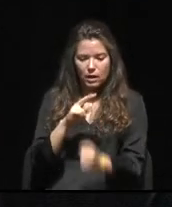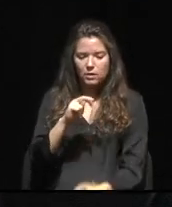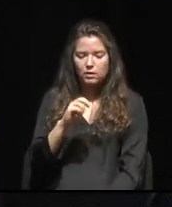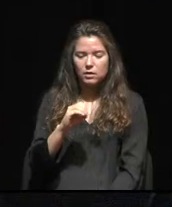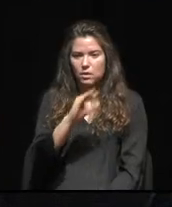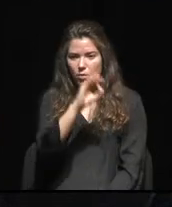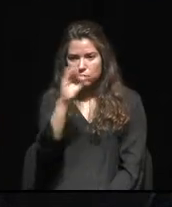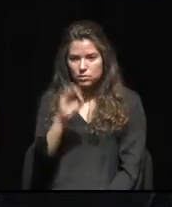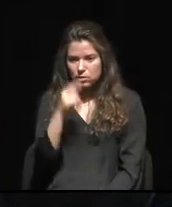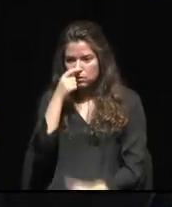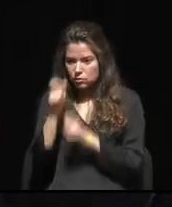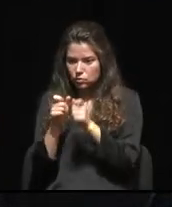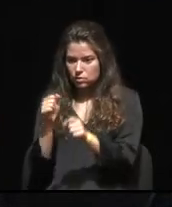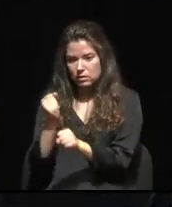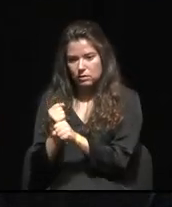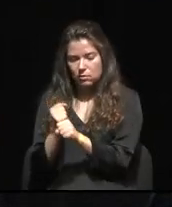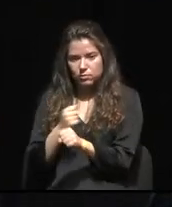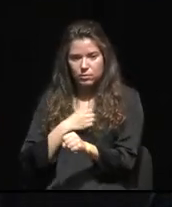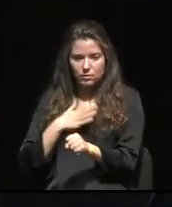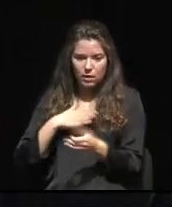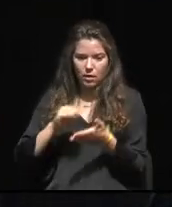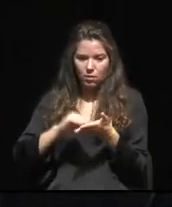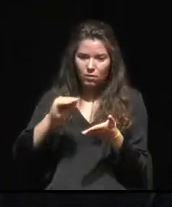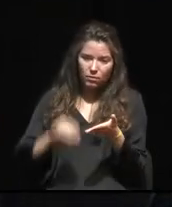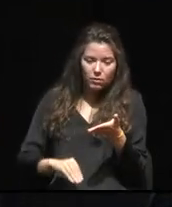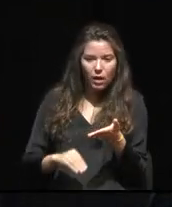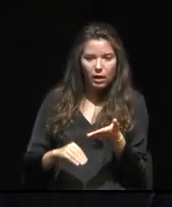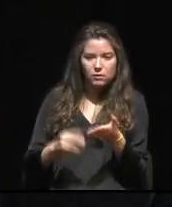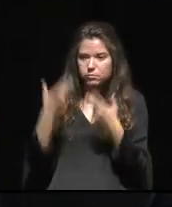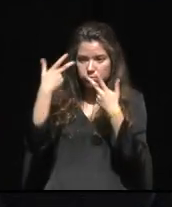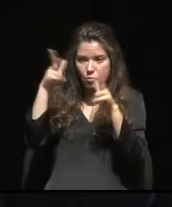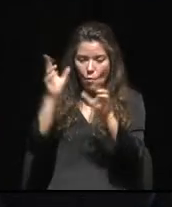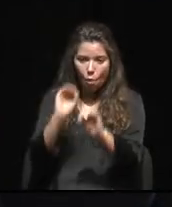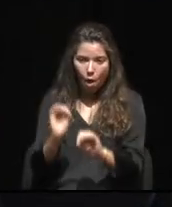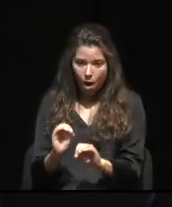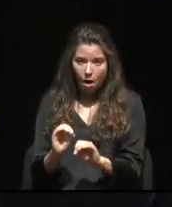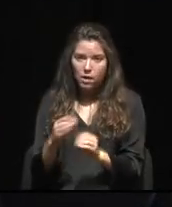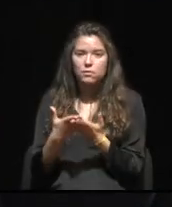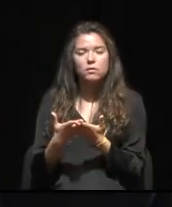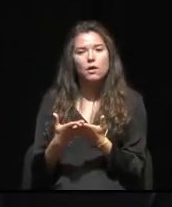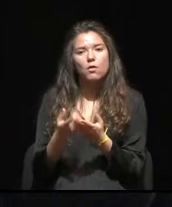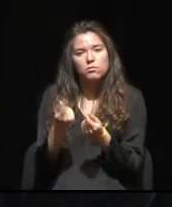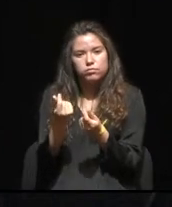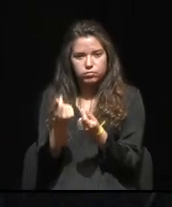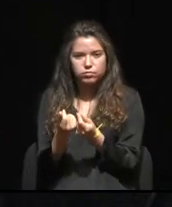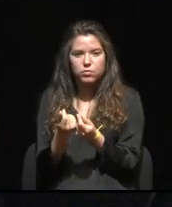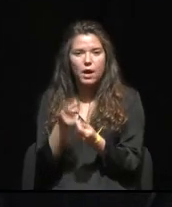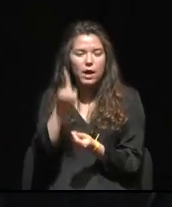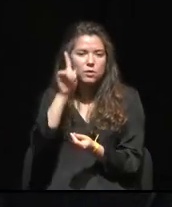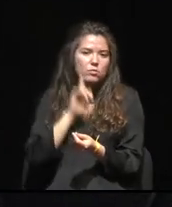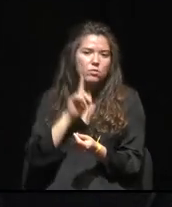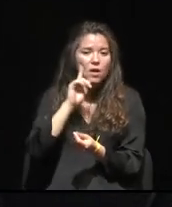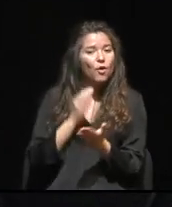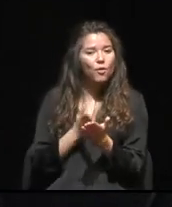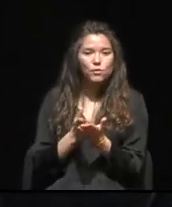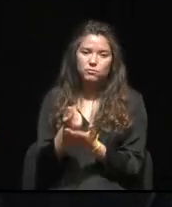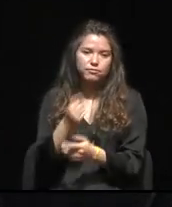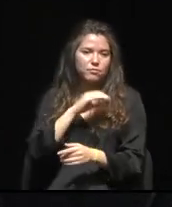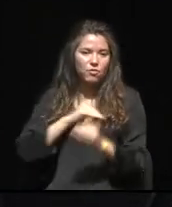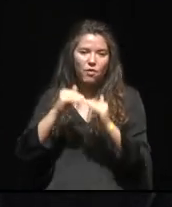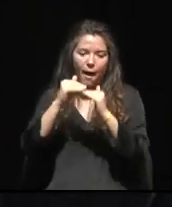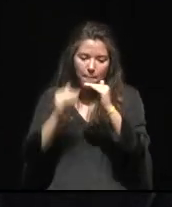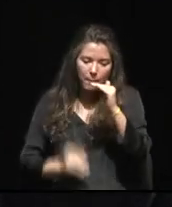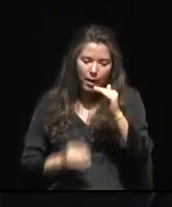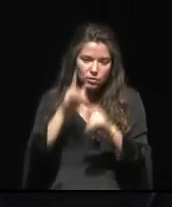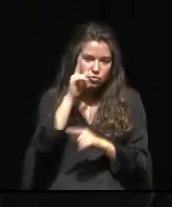trabalhadoras por conta d outra têm um contrato com vínculo precário relativamente às remunerações as mulheres continuam a ganhar menos que